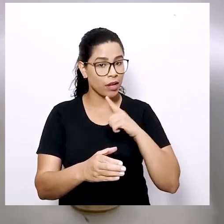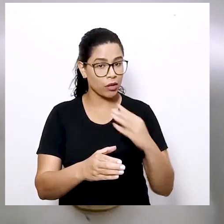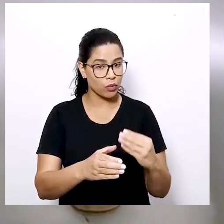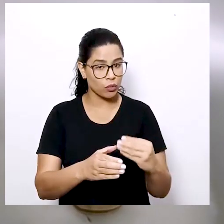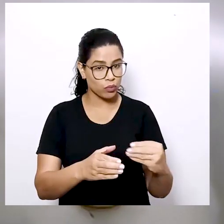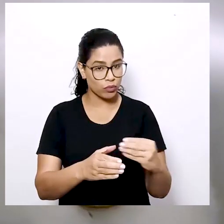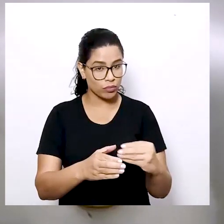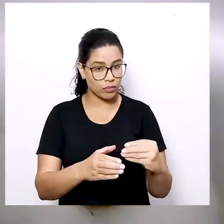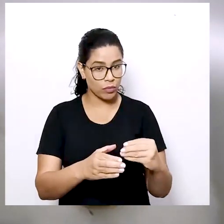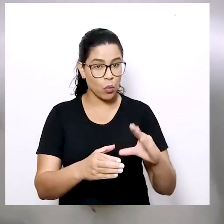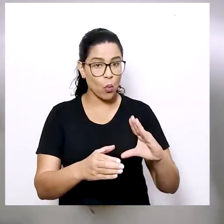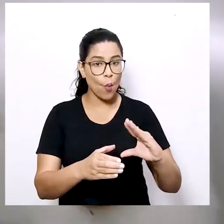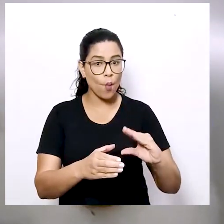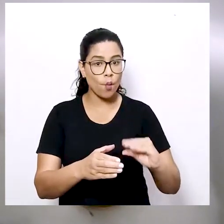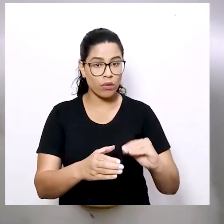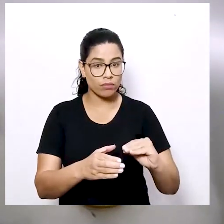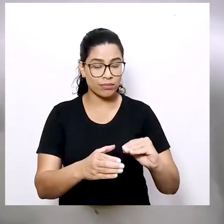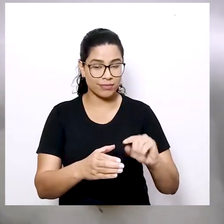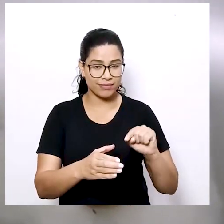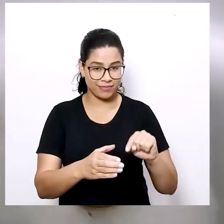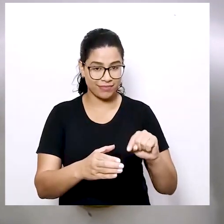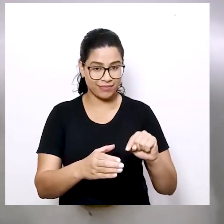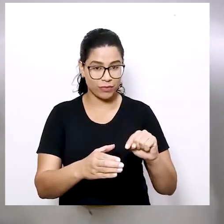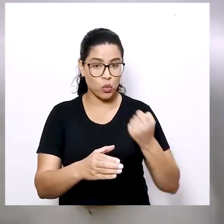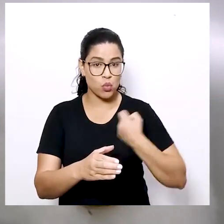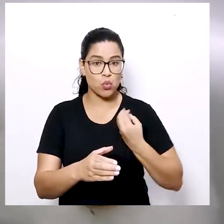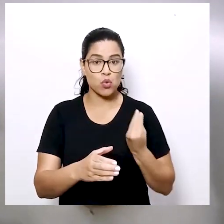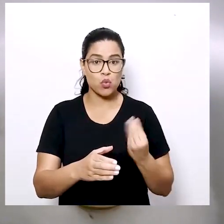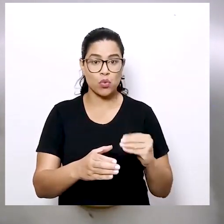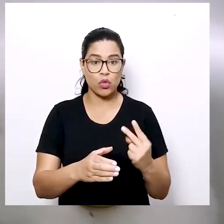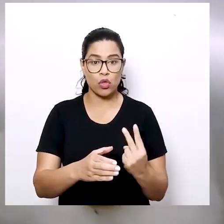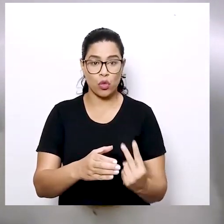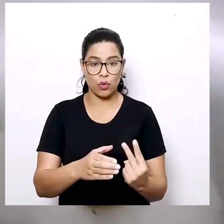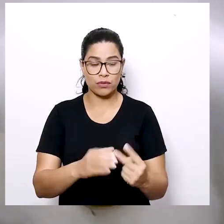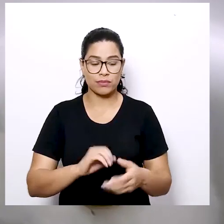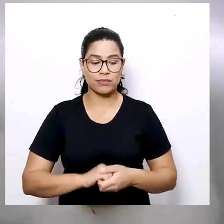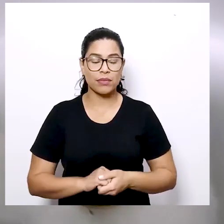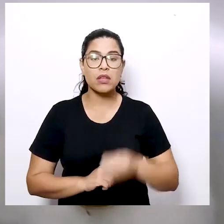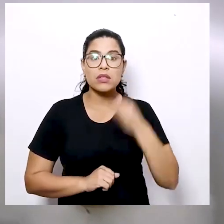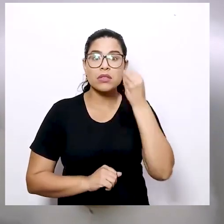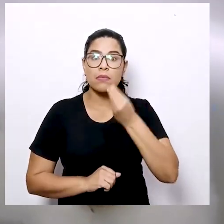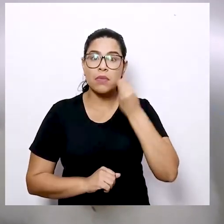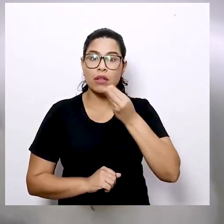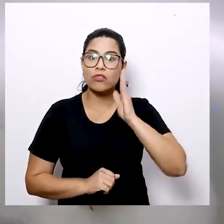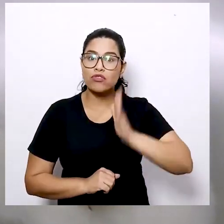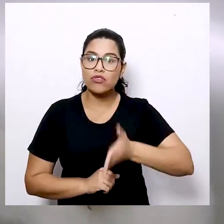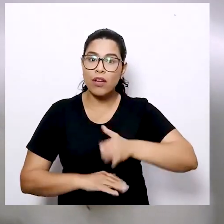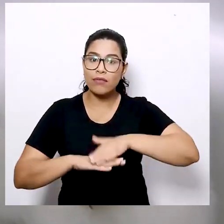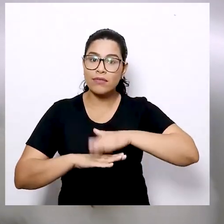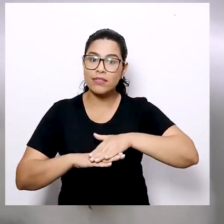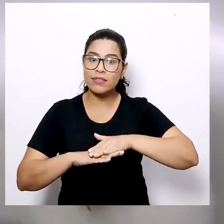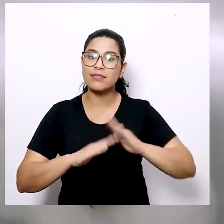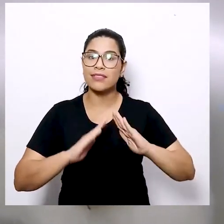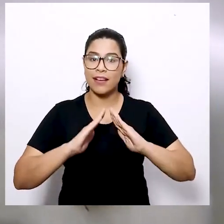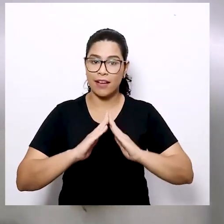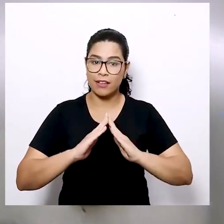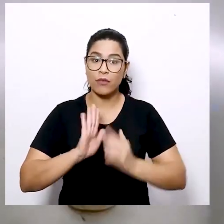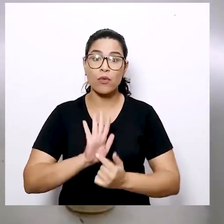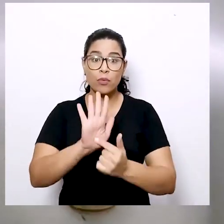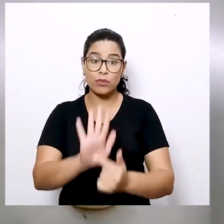quando o algodão estiver seco, nós vamos colocar o número 2. Eu já fiz essa experiência aqui em casa e eu vou mostrar para vocês como